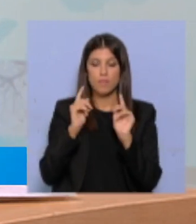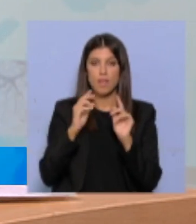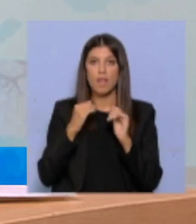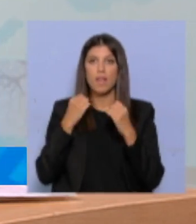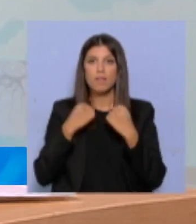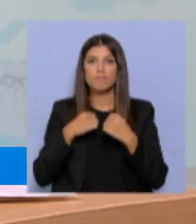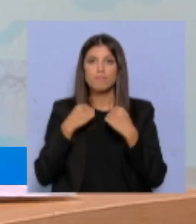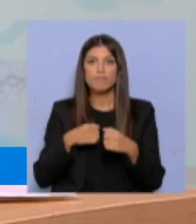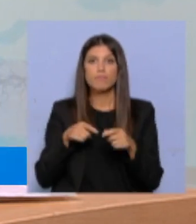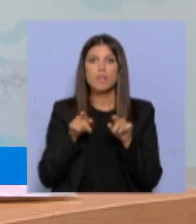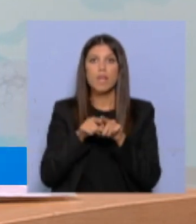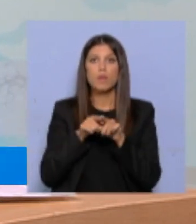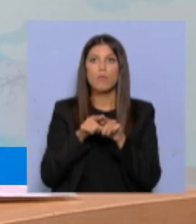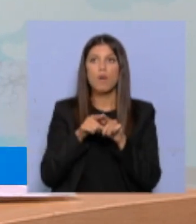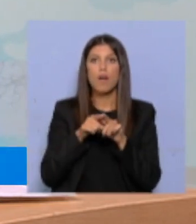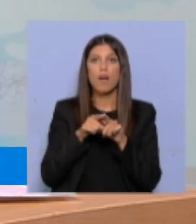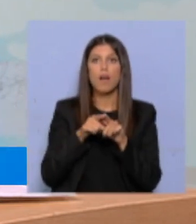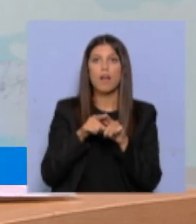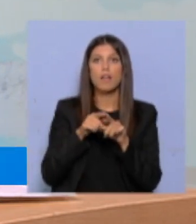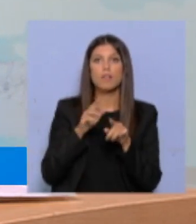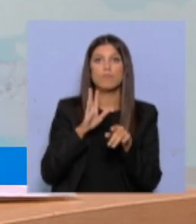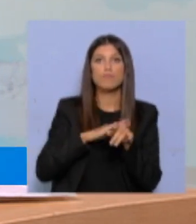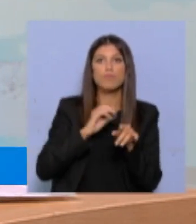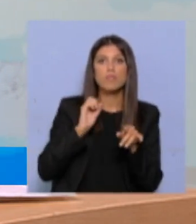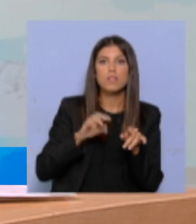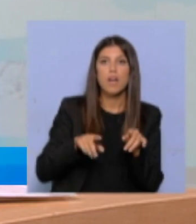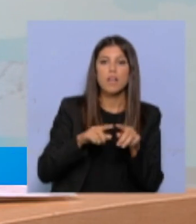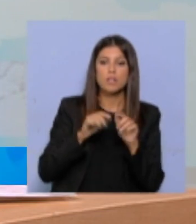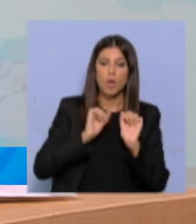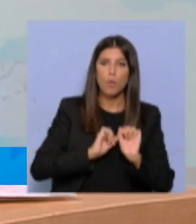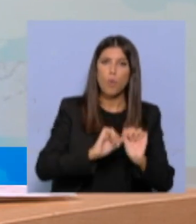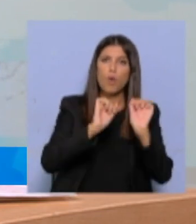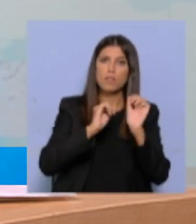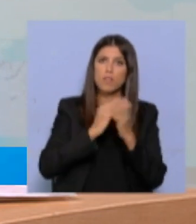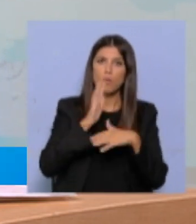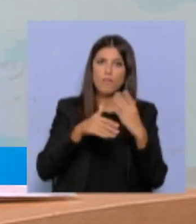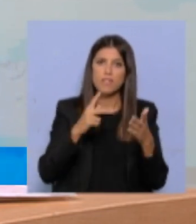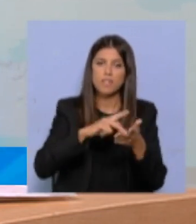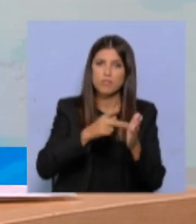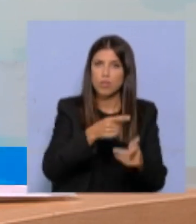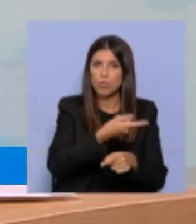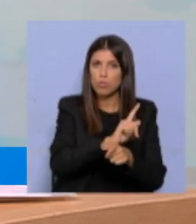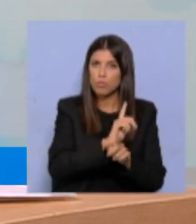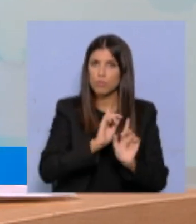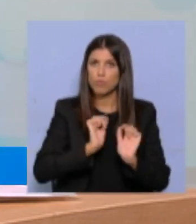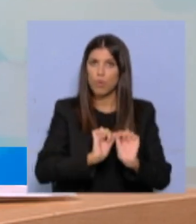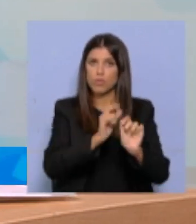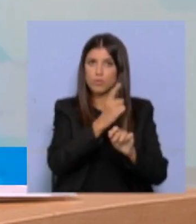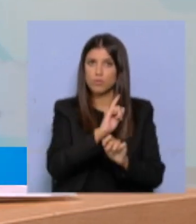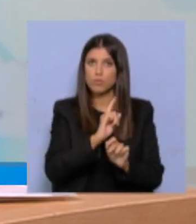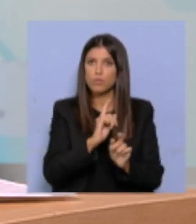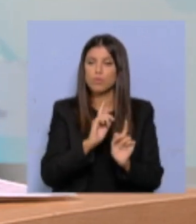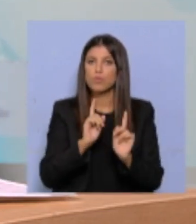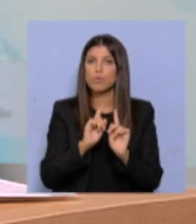qualquer, digamos, motivo de estarmos contra o avanço tecnológico, nem nada disso,